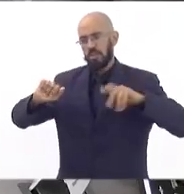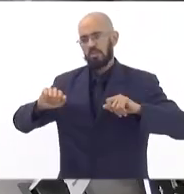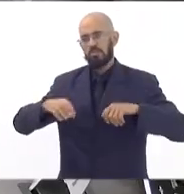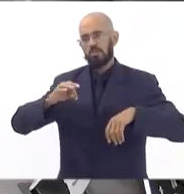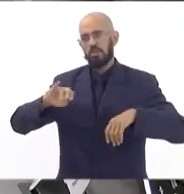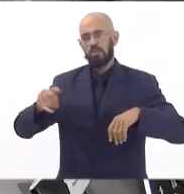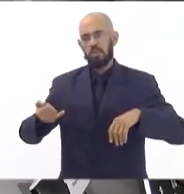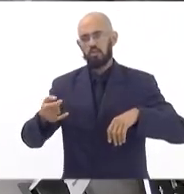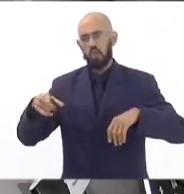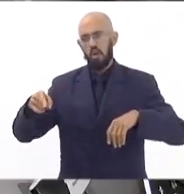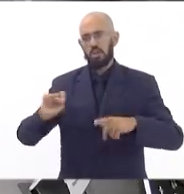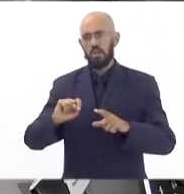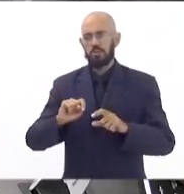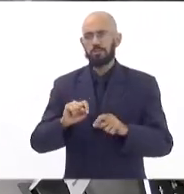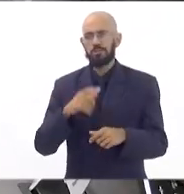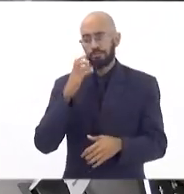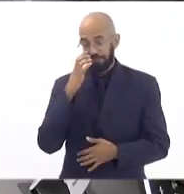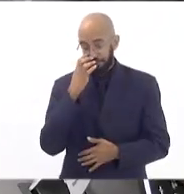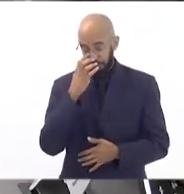tribunal de justiça é